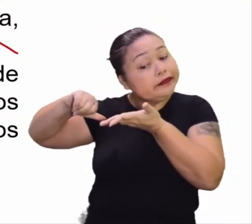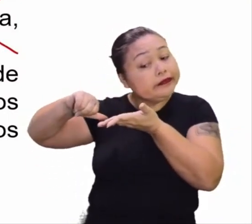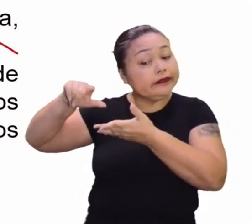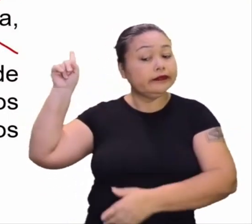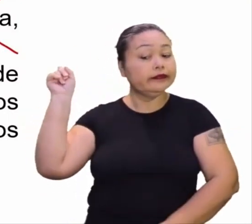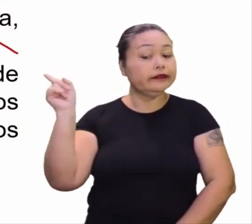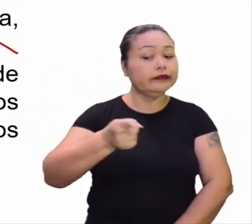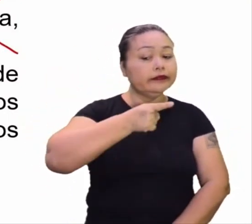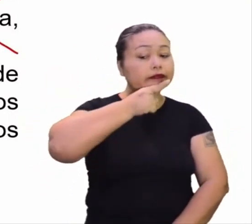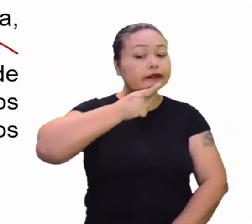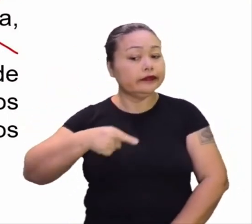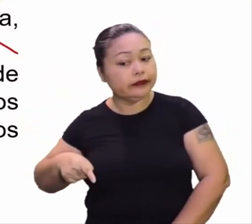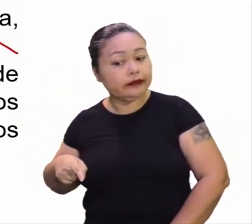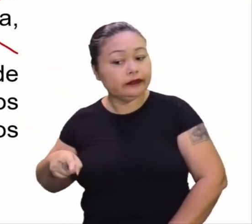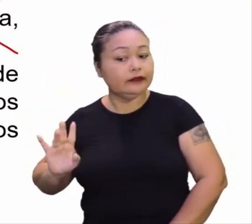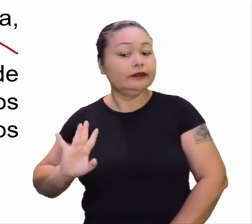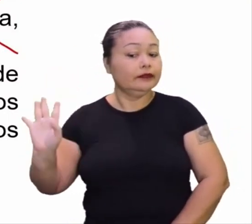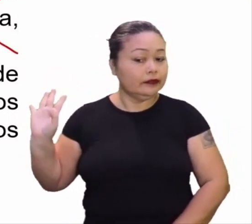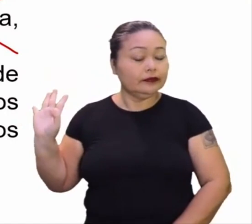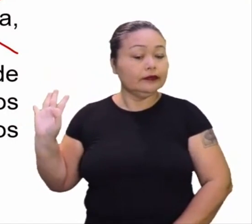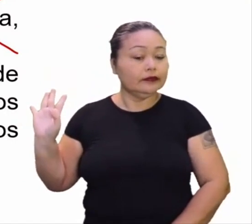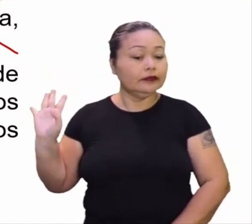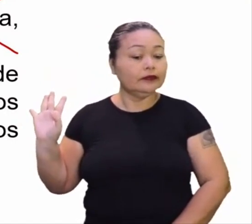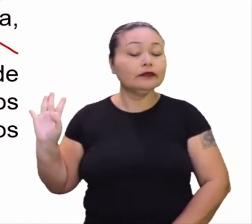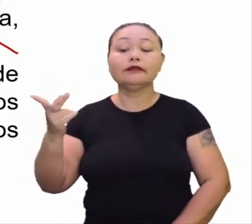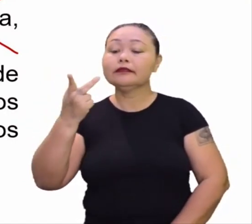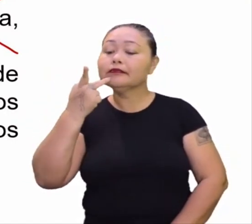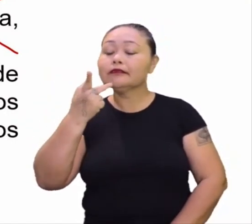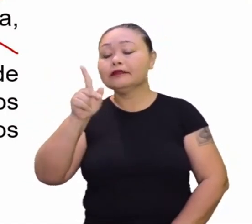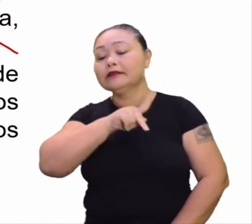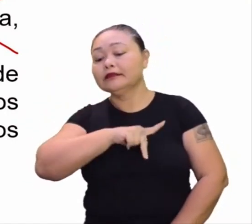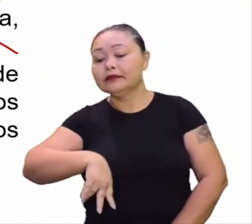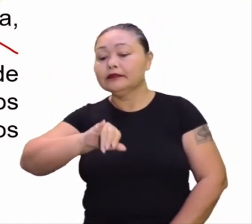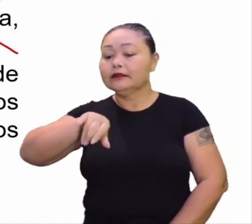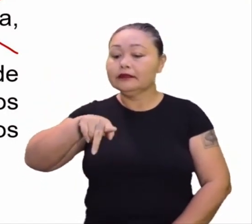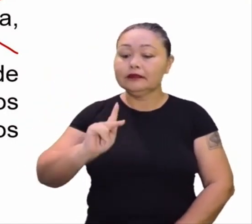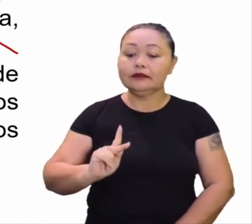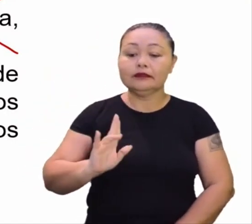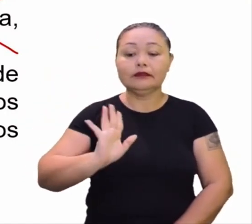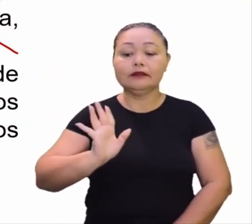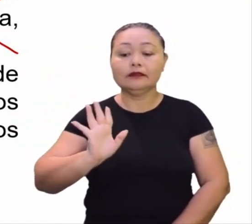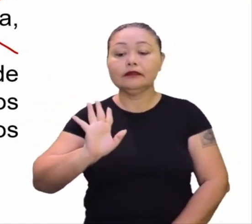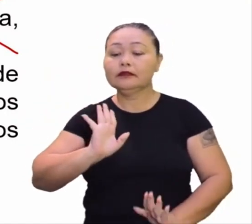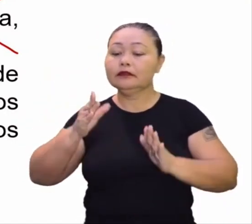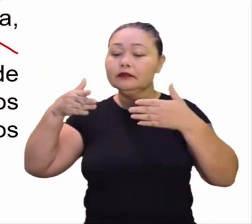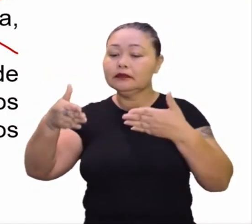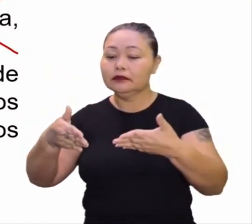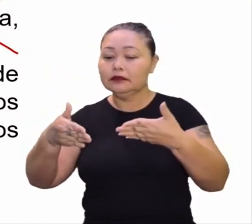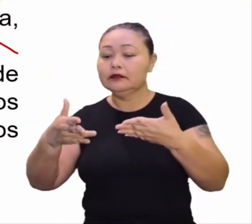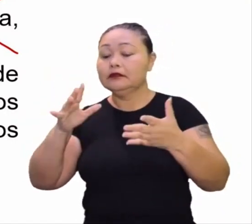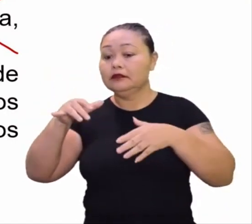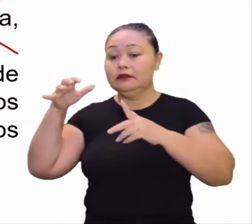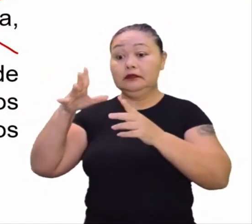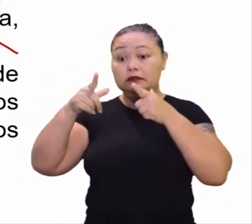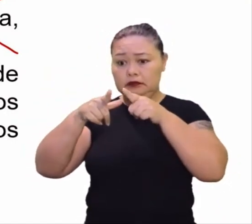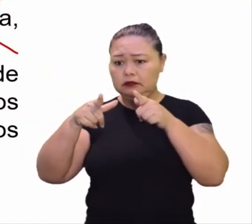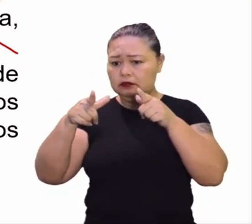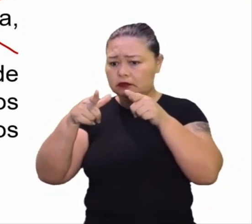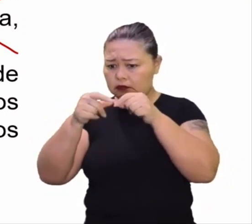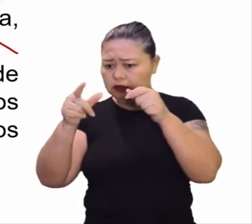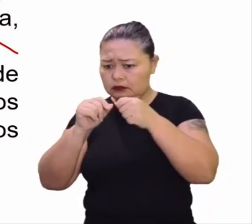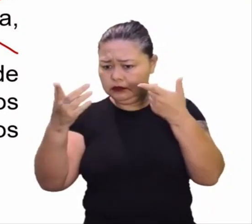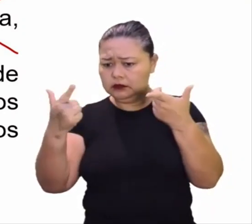chance, né? Não, em nenhum momento nós falamos em Brasília. Falamos do presidente, JK e tal, mas especificamente essa influência de